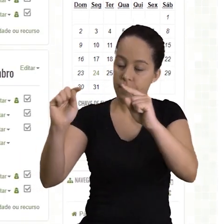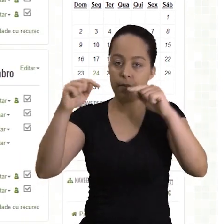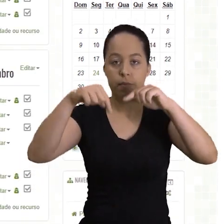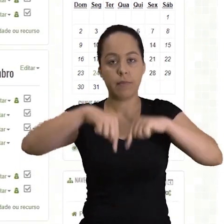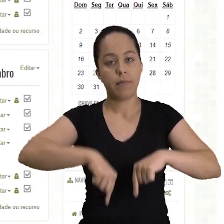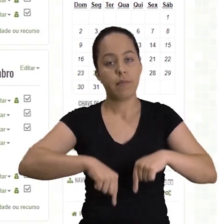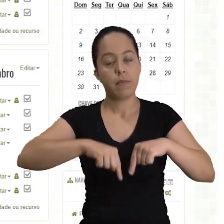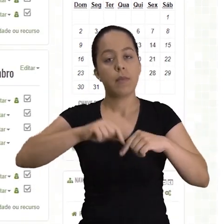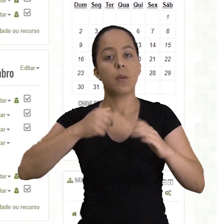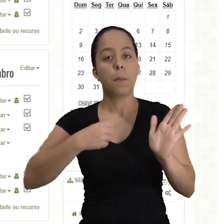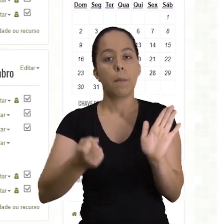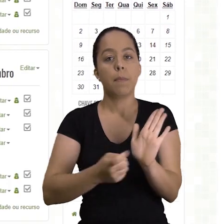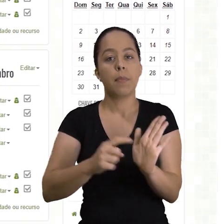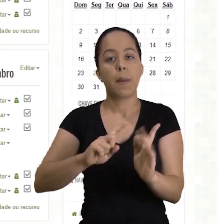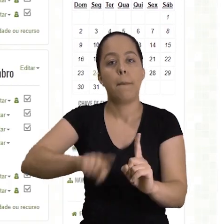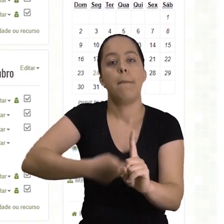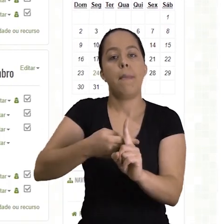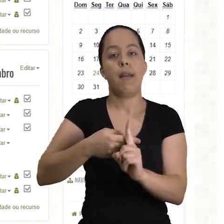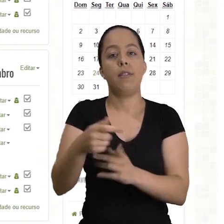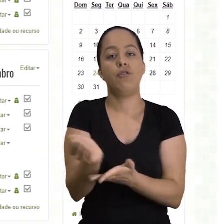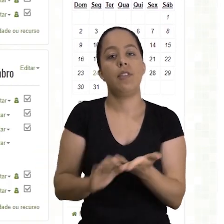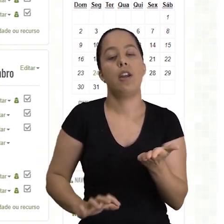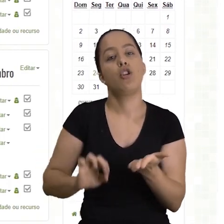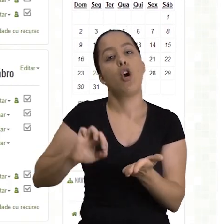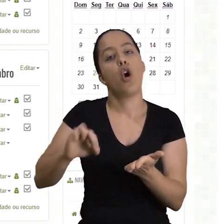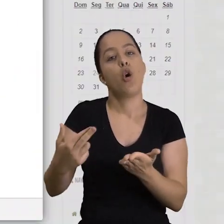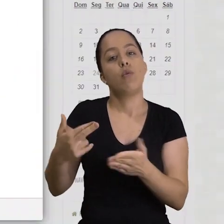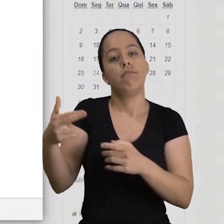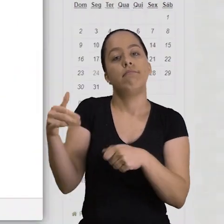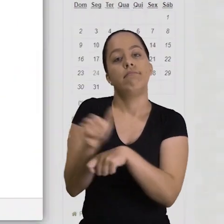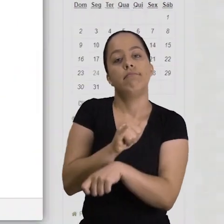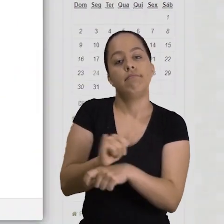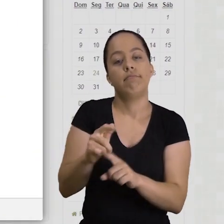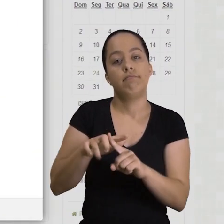e vou clicar em adicionar uma atividade ou recurso.